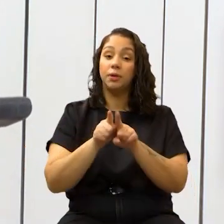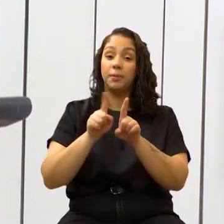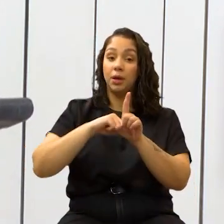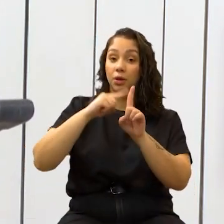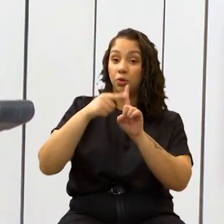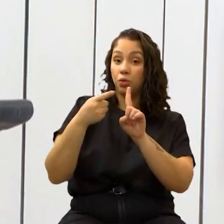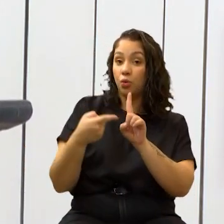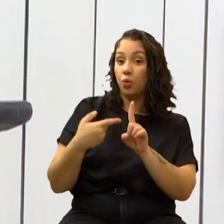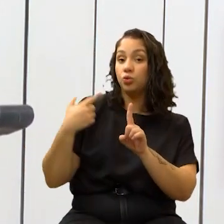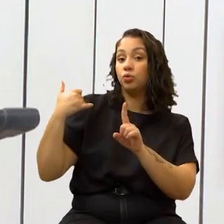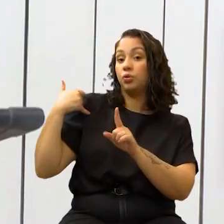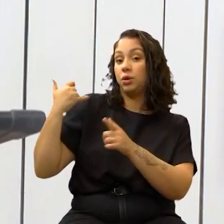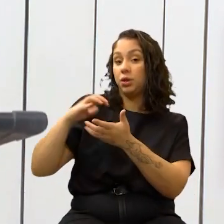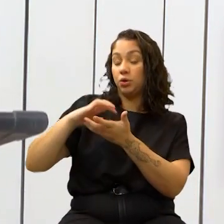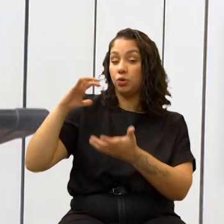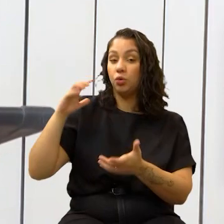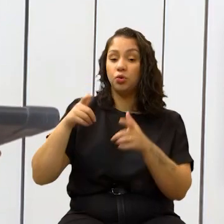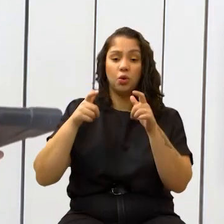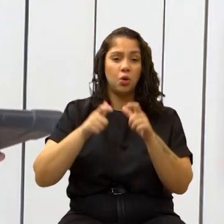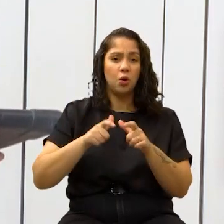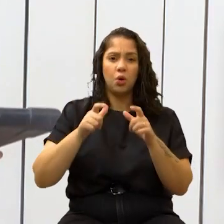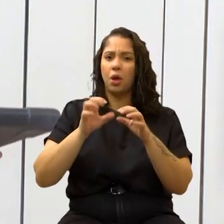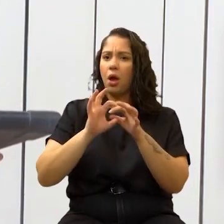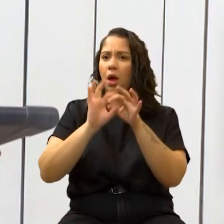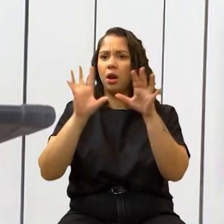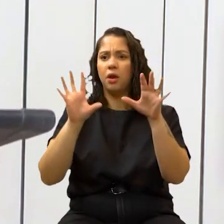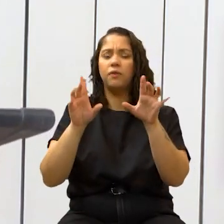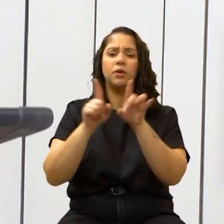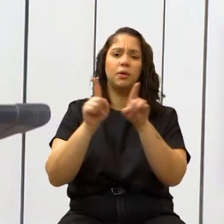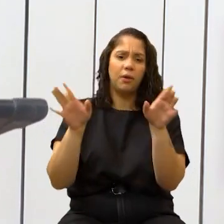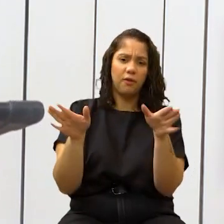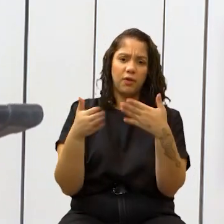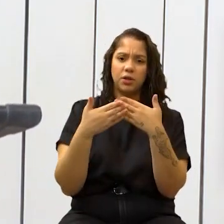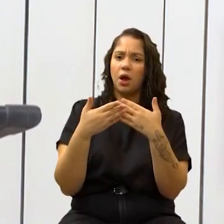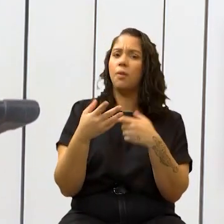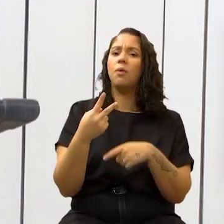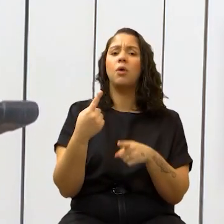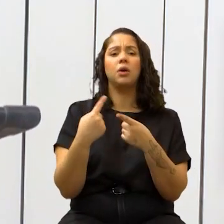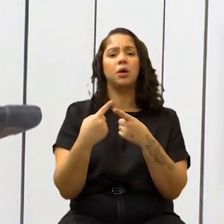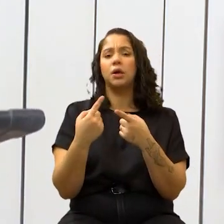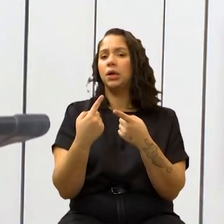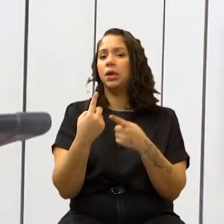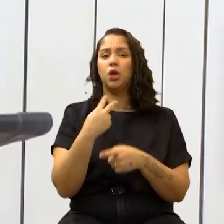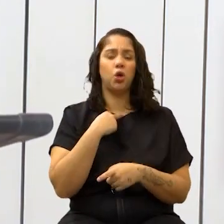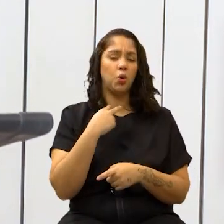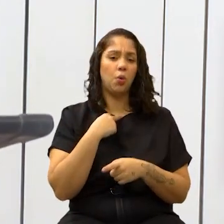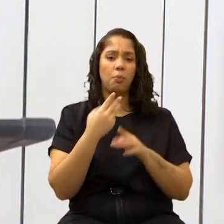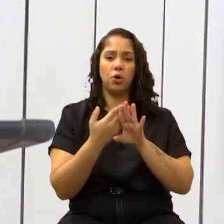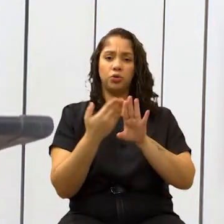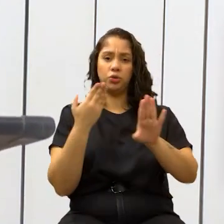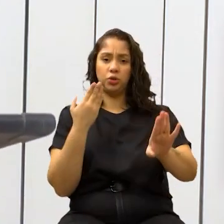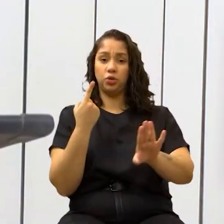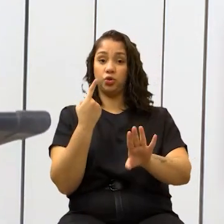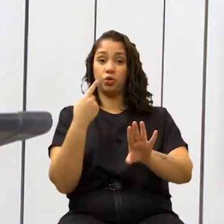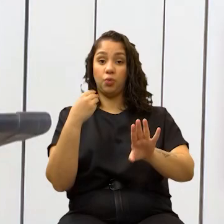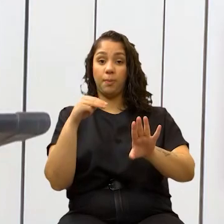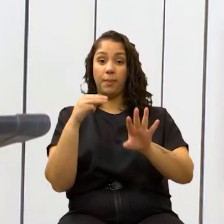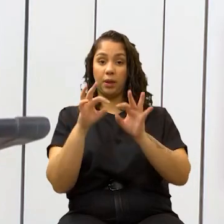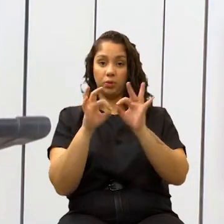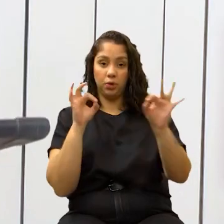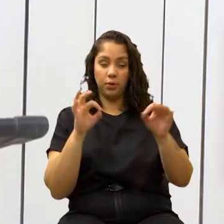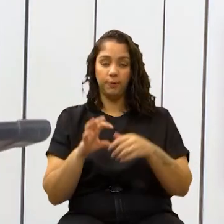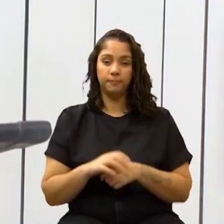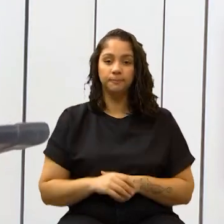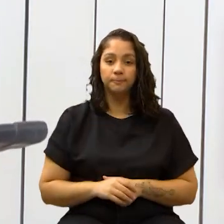portadores de doenças crônicas em ambientes abertos ou fechados em que não seja possível manter o distanciamento